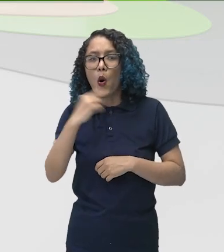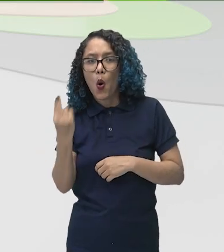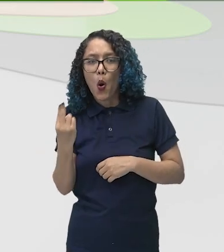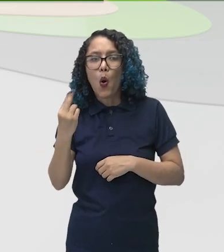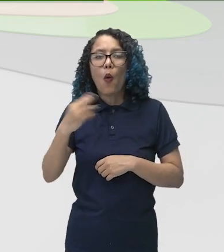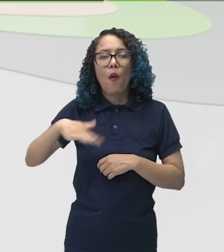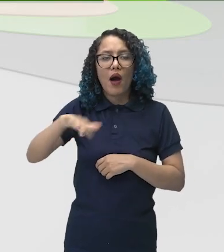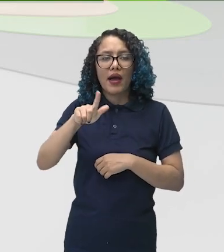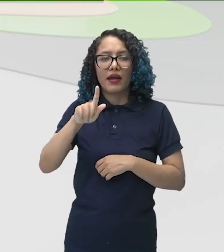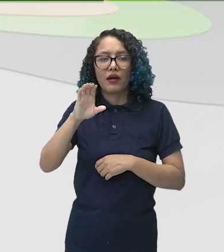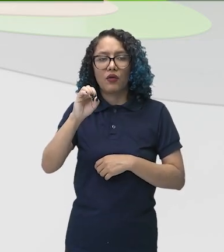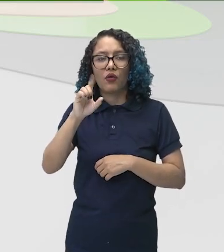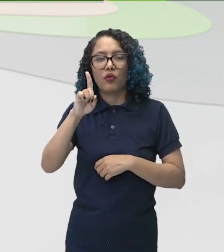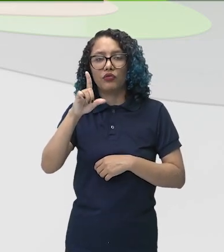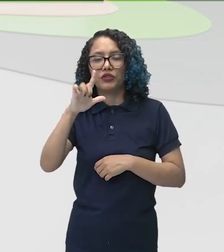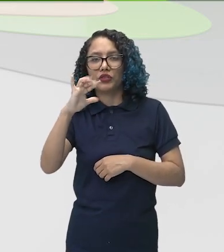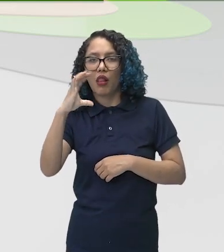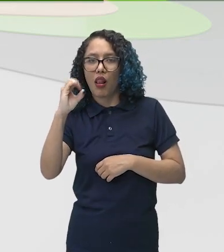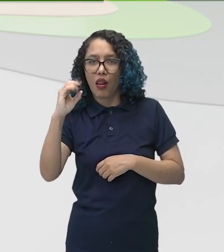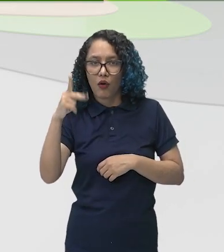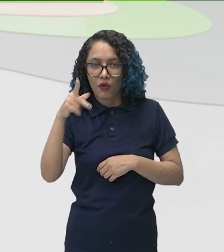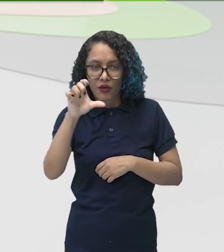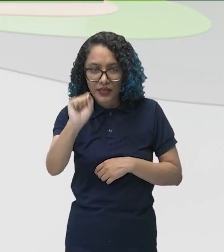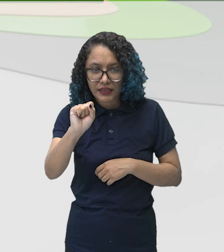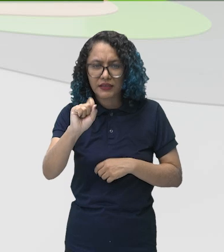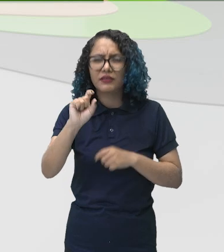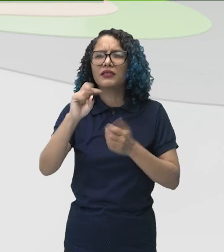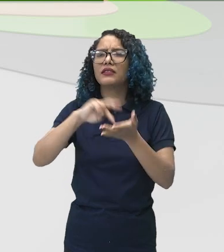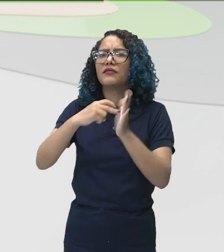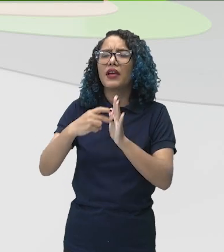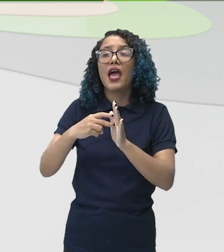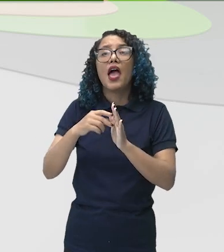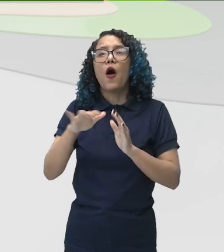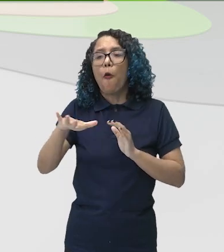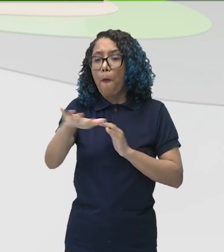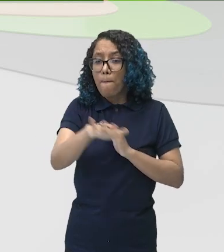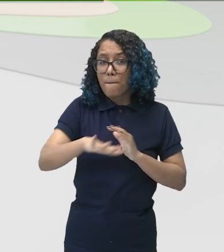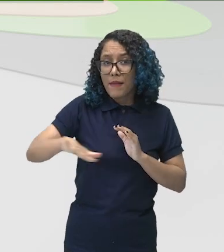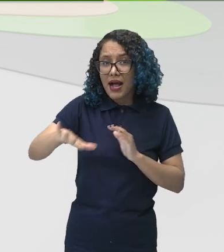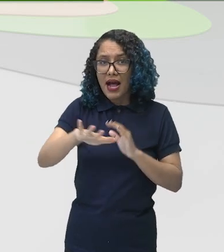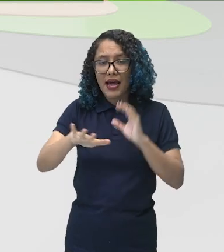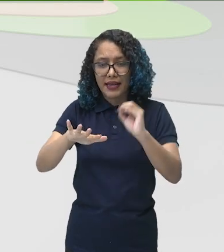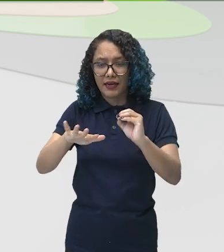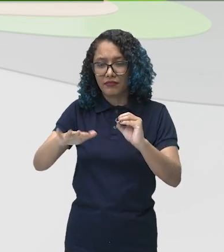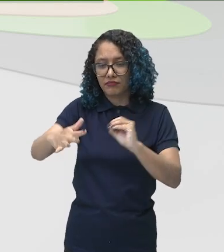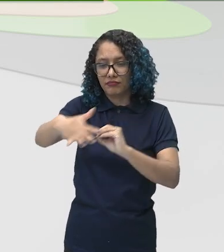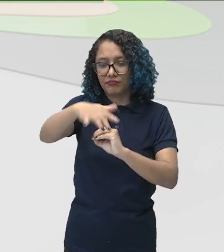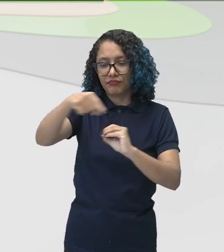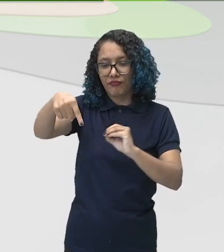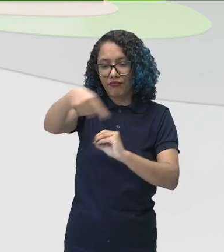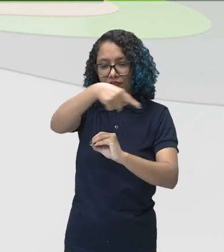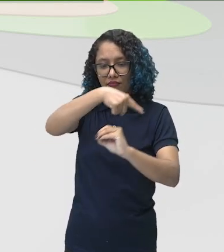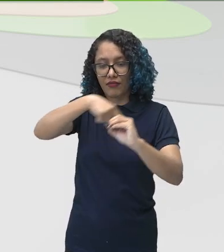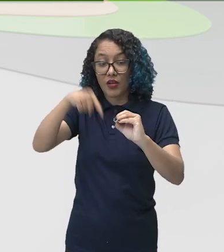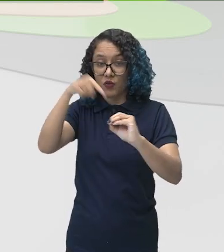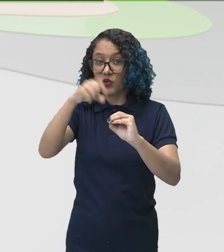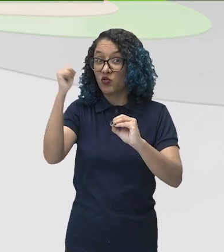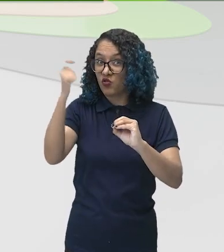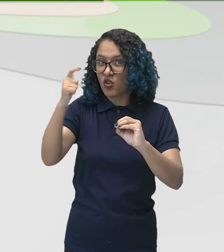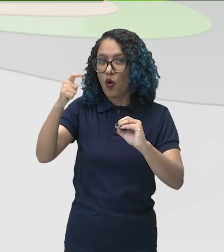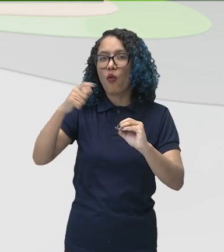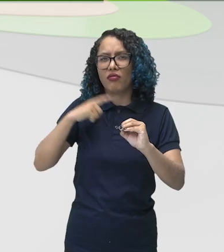significa caixinhos dourados, ela é uma faixa ao redor de uma estrela, no caso, a nossa estrela, o Sol, onde